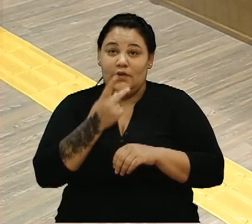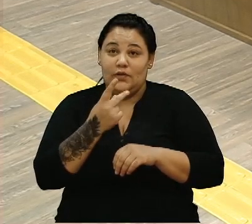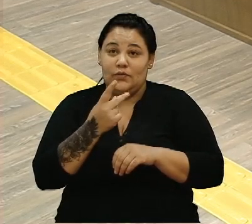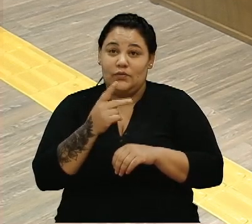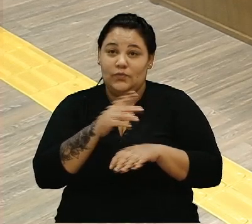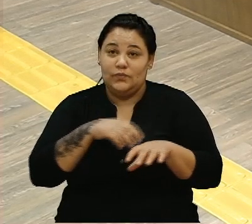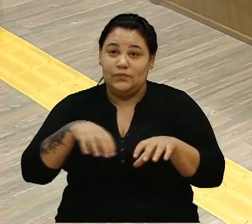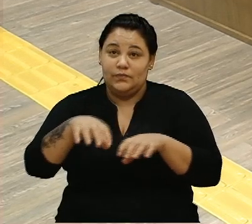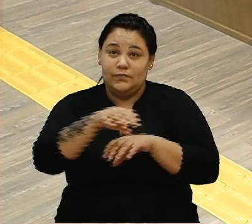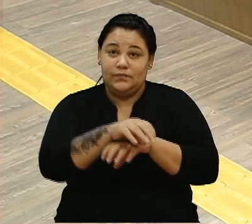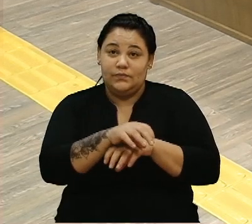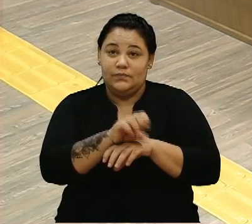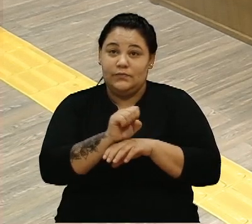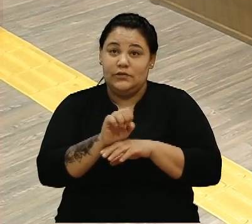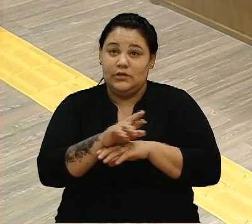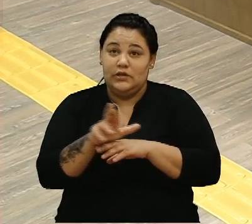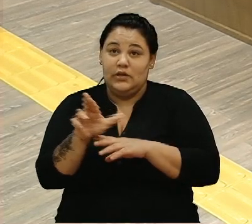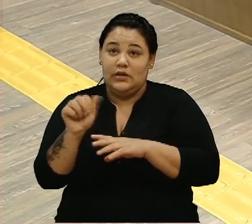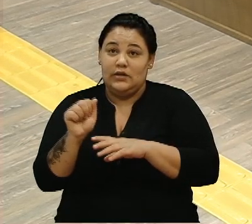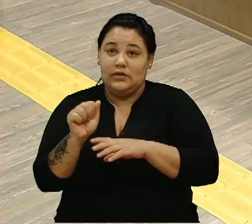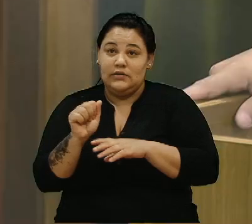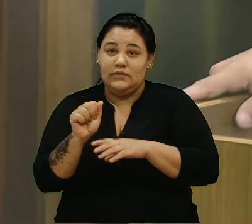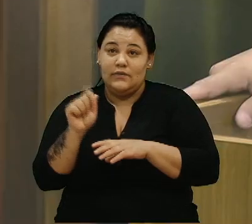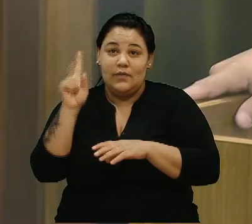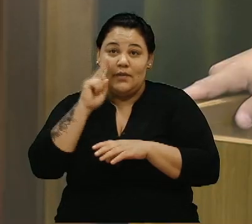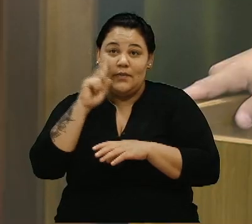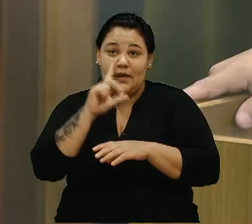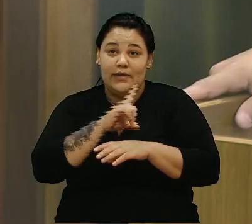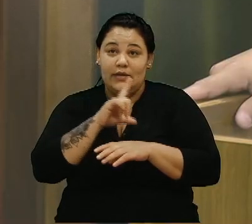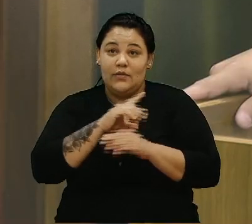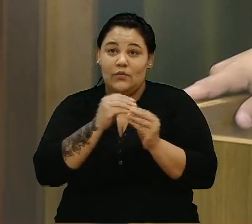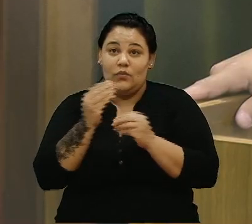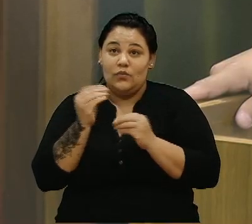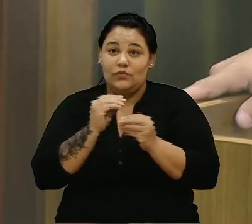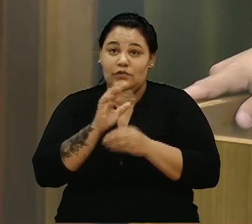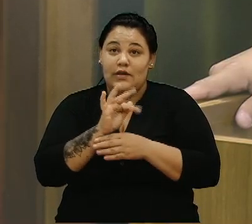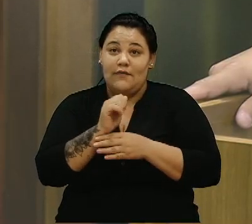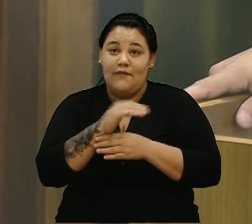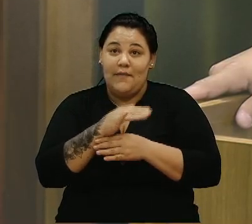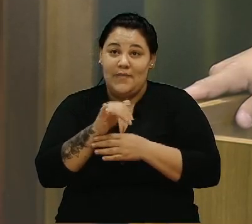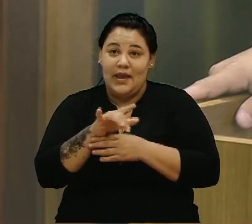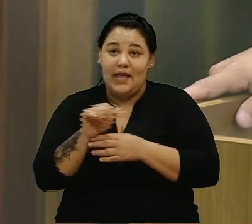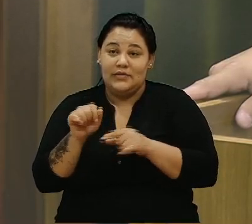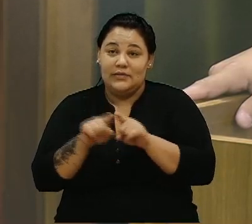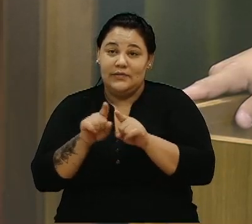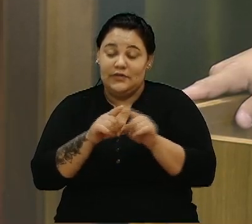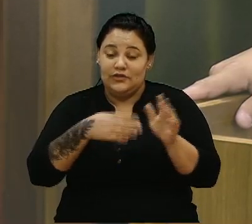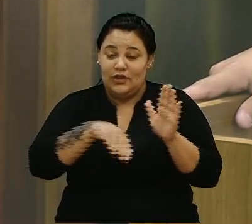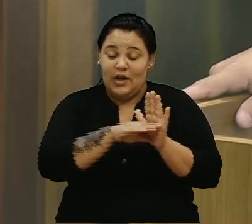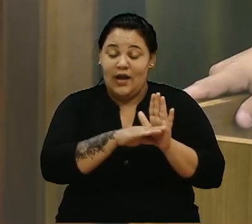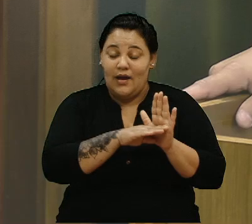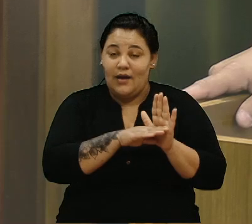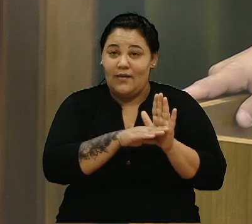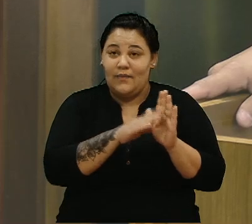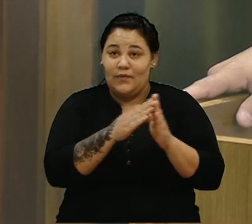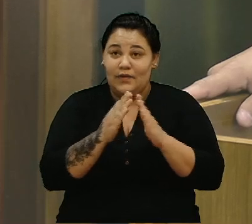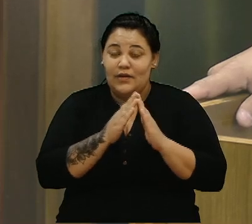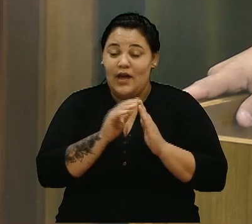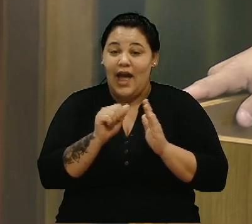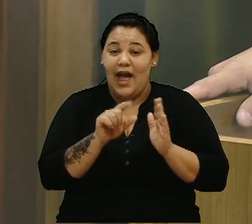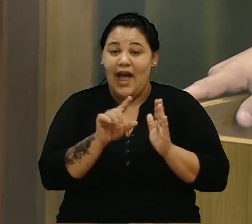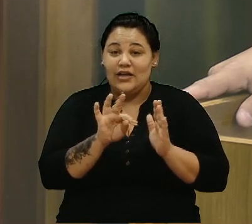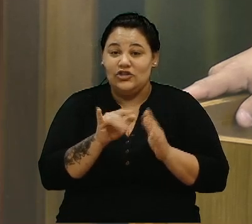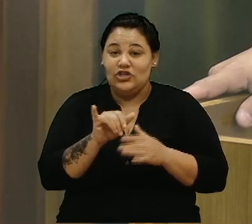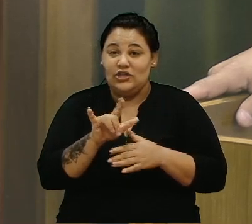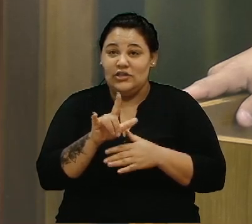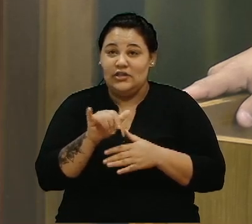tem são dezenas ou centenas de famílias que vão chegar no Campos da Serra pelo programa habitacional. E o Atiliano já está lotado, lá